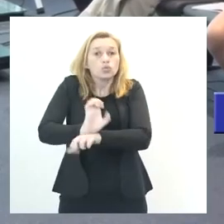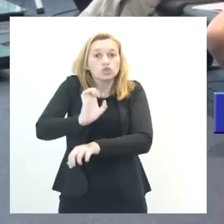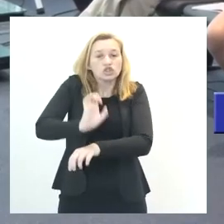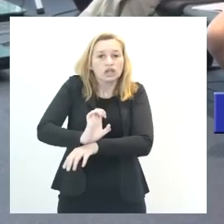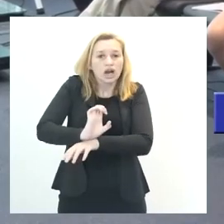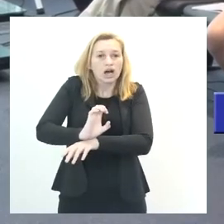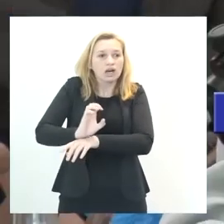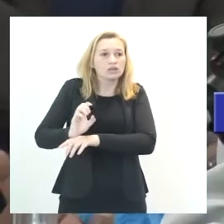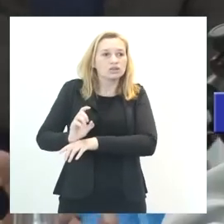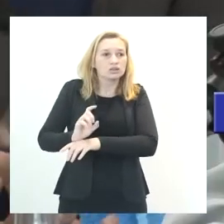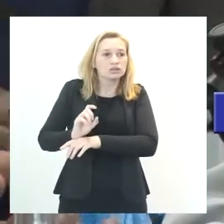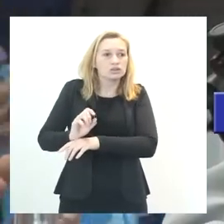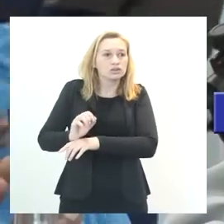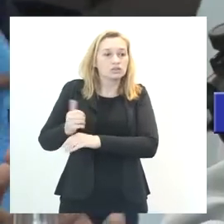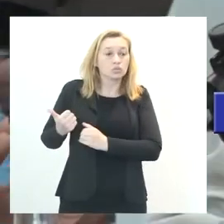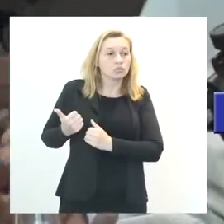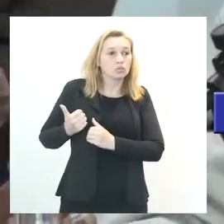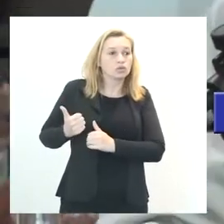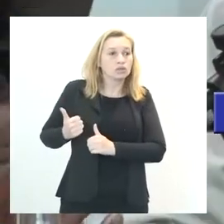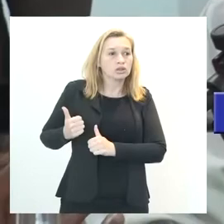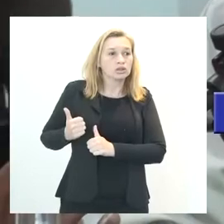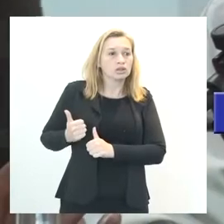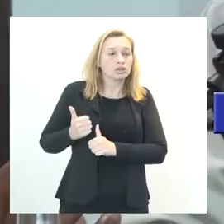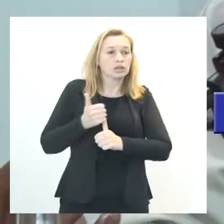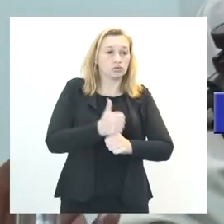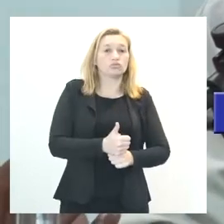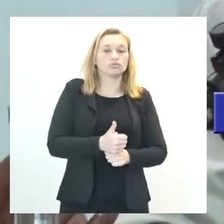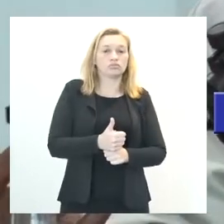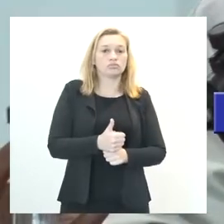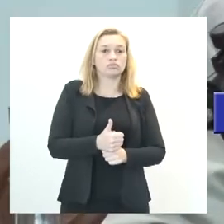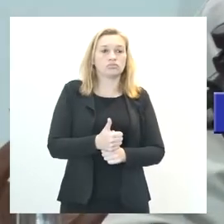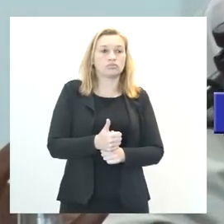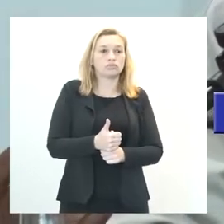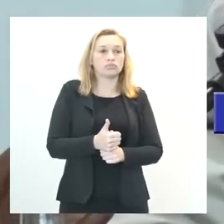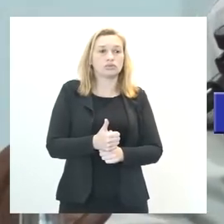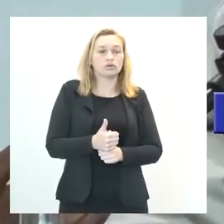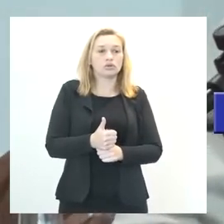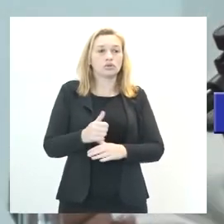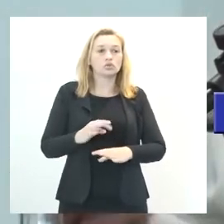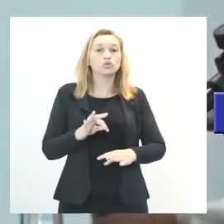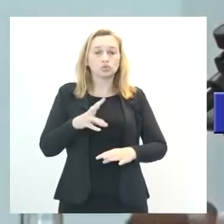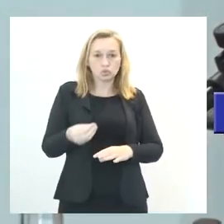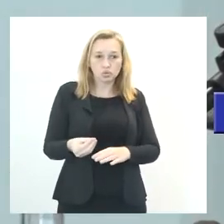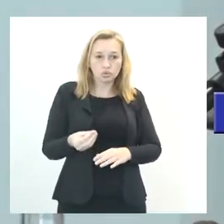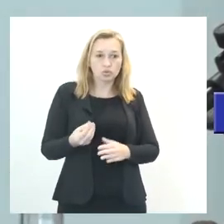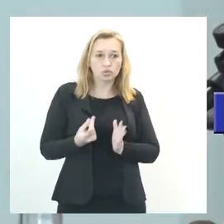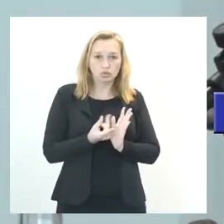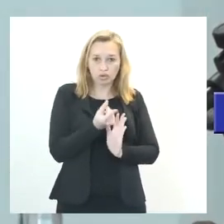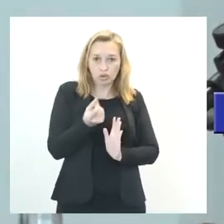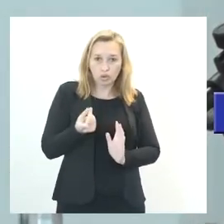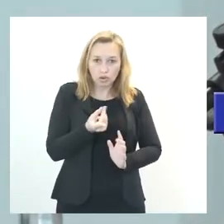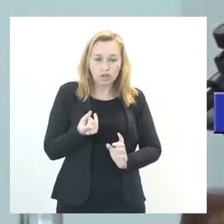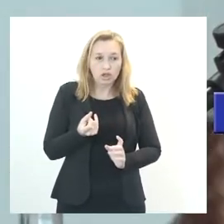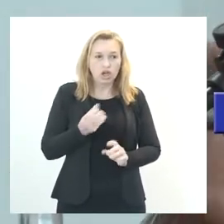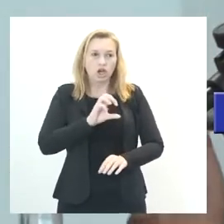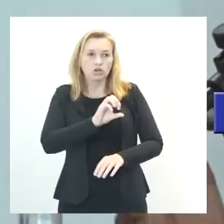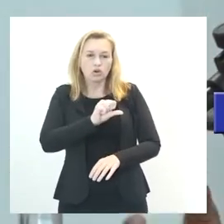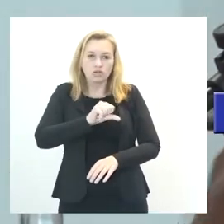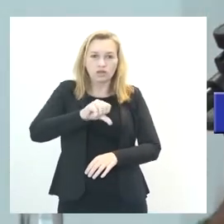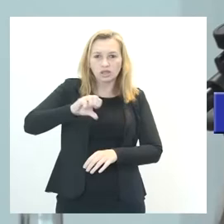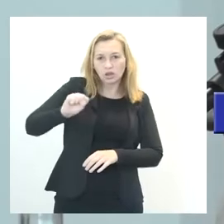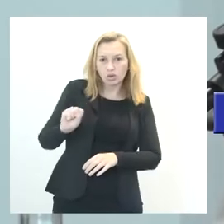assume todos os custos para os operadores inicialmente lá um por trás né 98